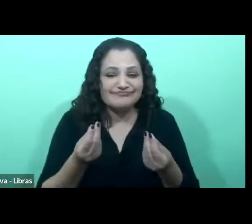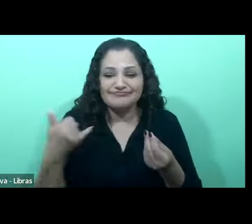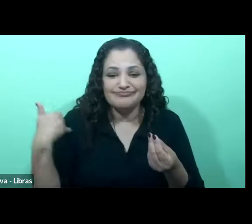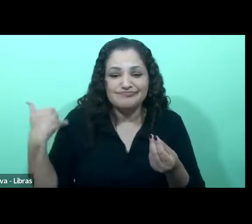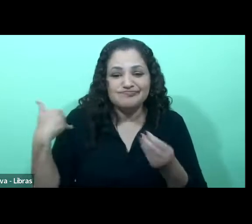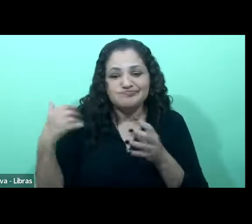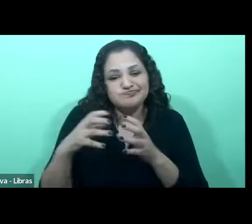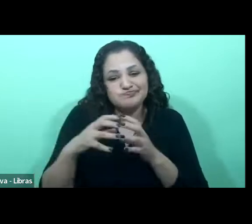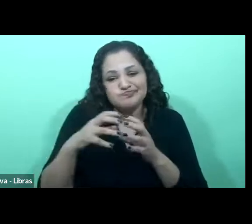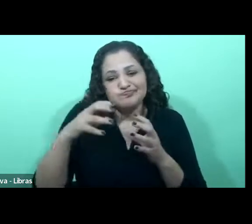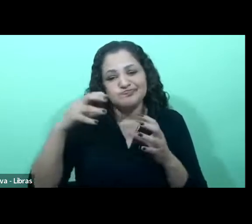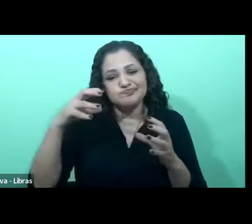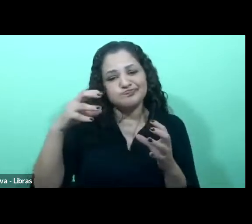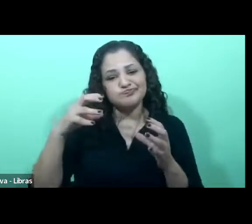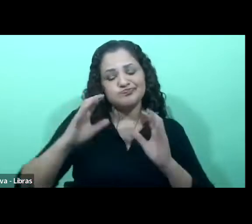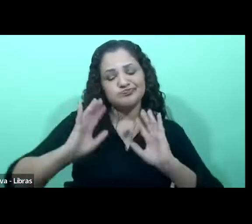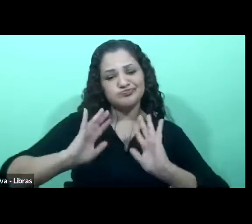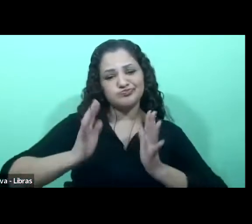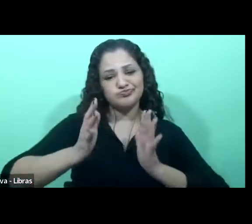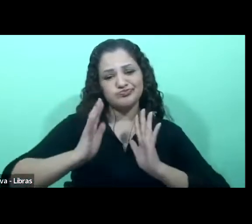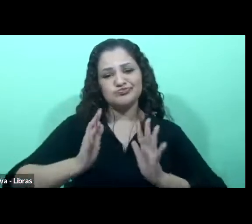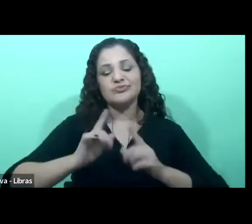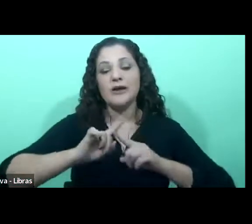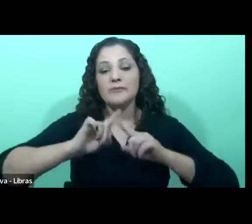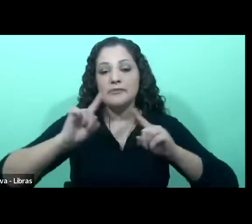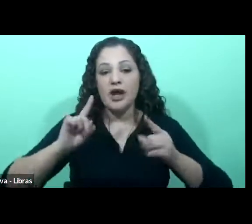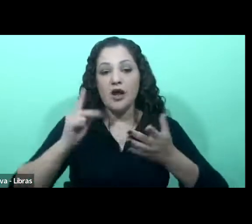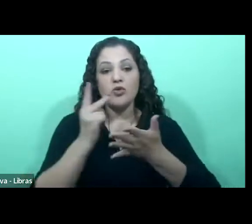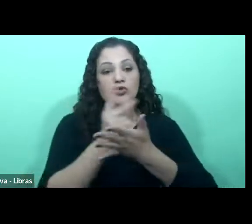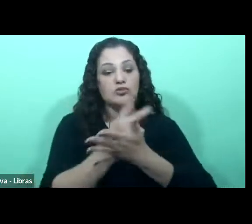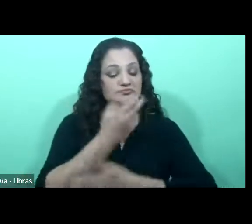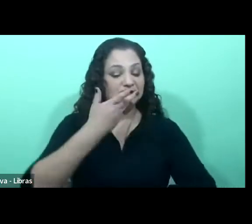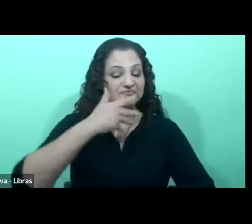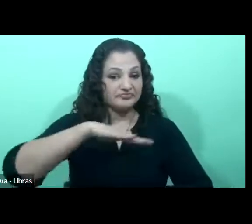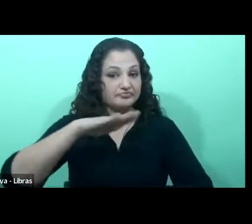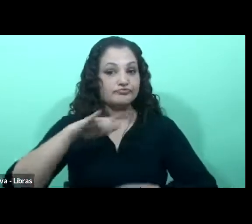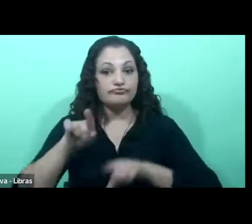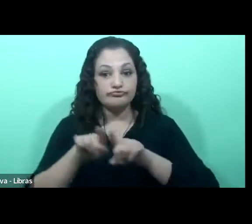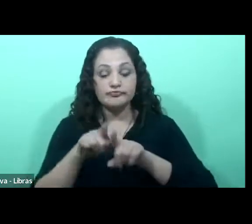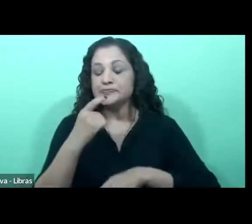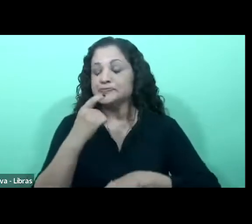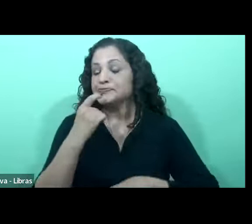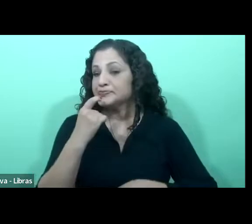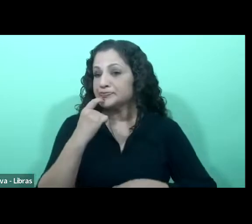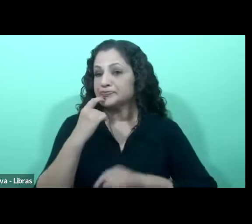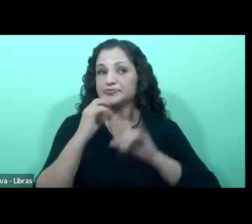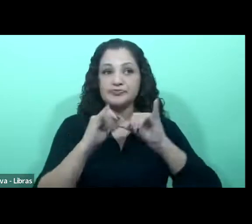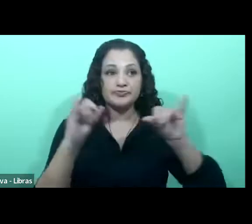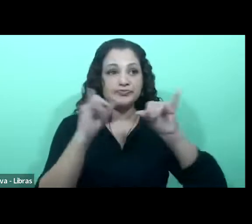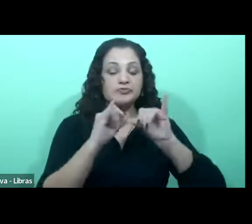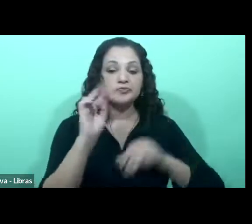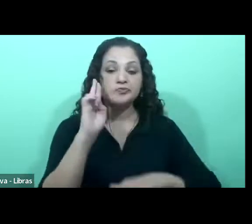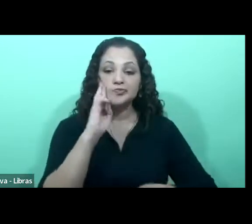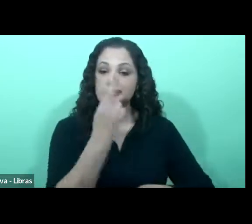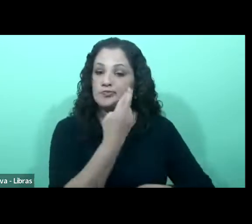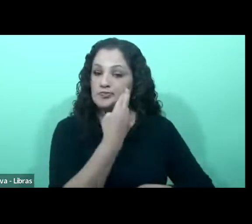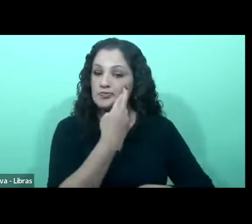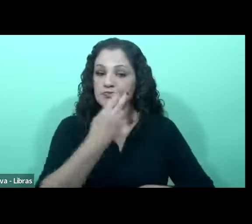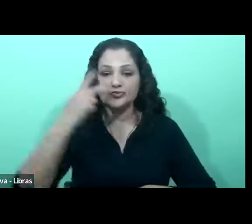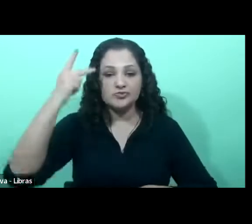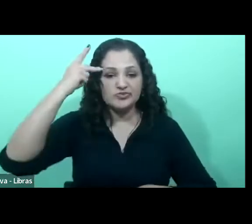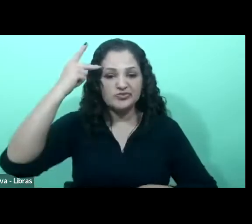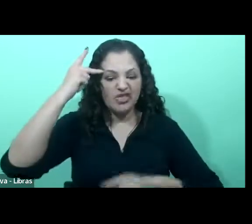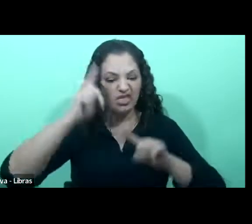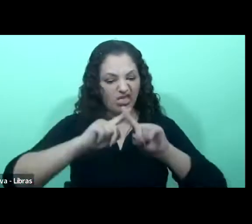idosos, né? Mas acontece com crianças. Recentemente, eu vi uma propaganda de um restaurante de São Paulo se queixando e achando moderno reclamar